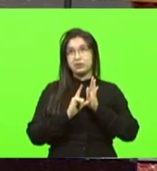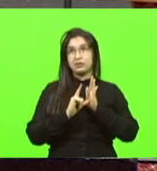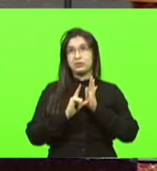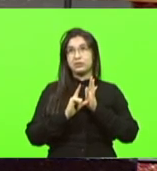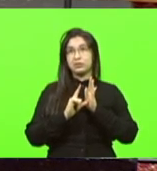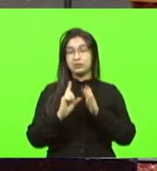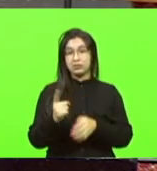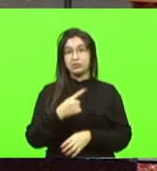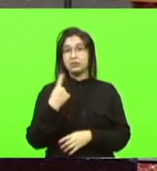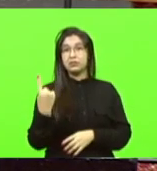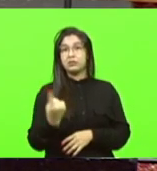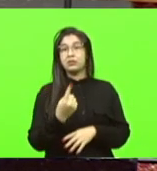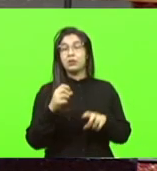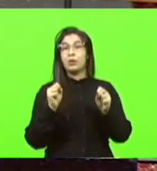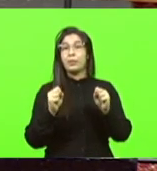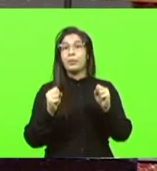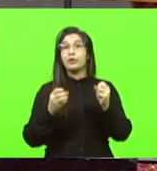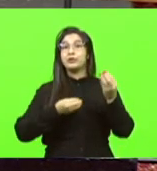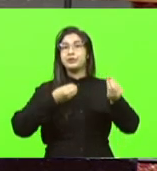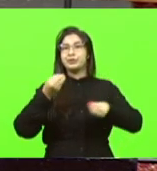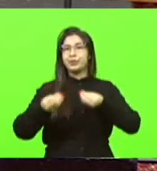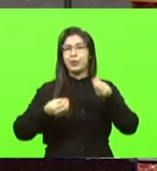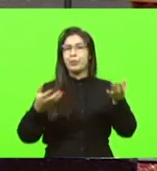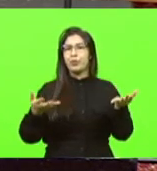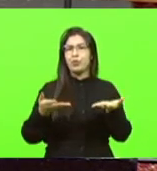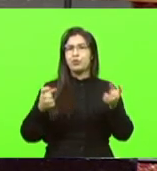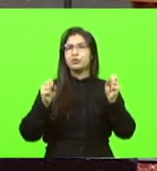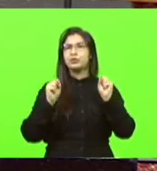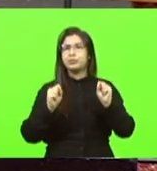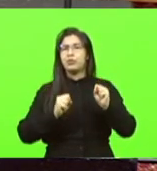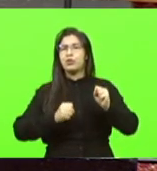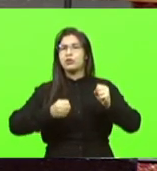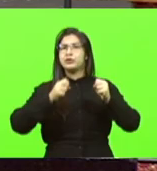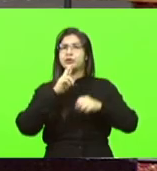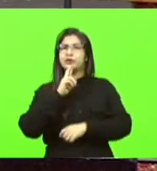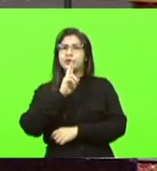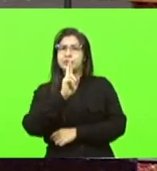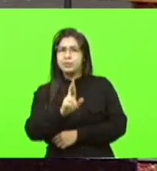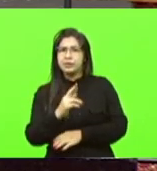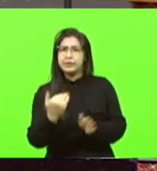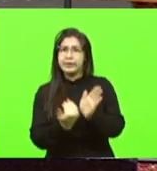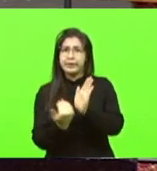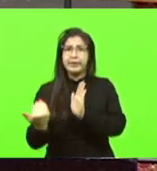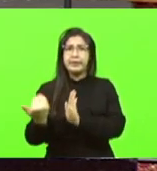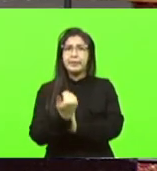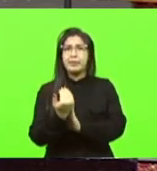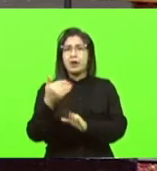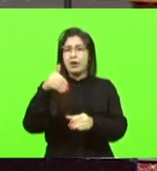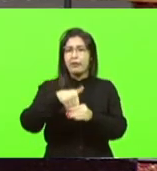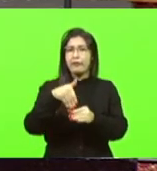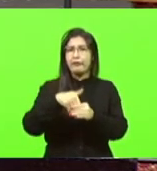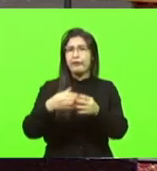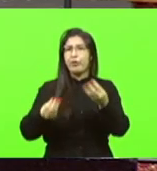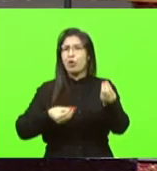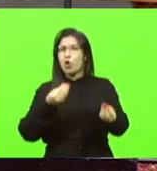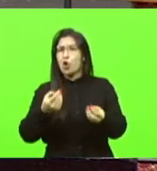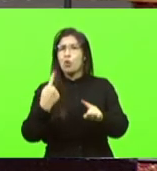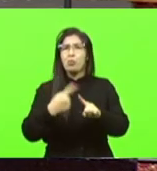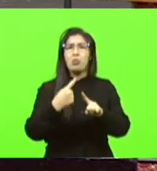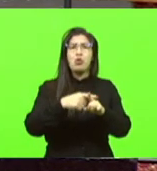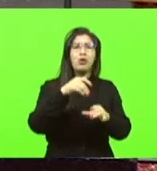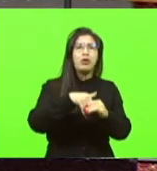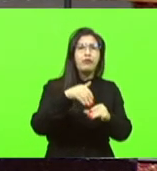nós teríamos hoje que talvez justificativas até maiores sobre o voto que nós estamos dando